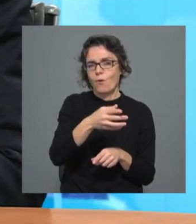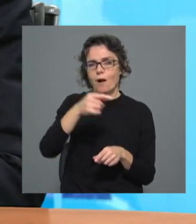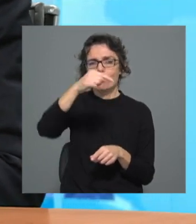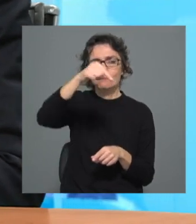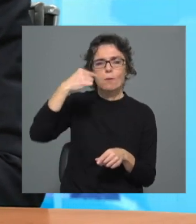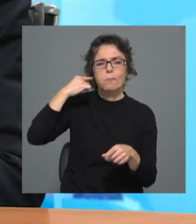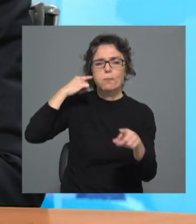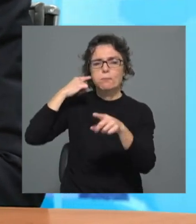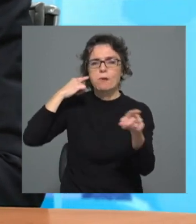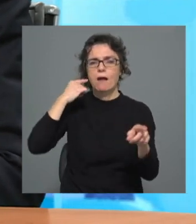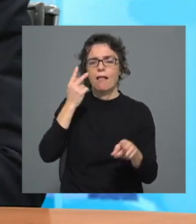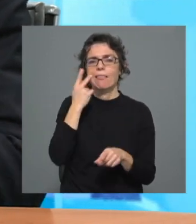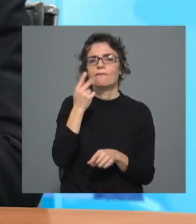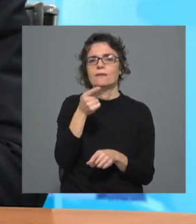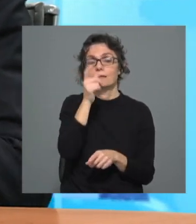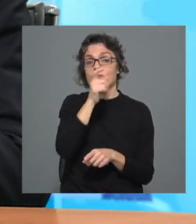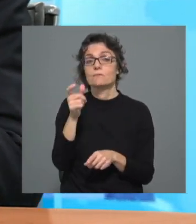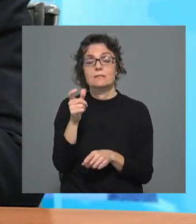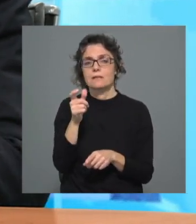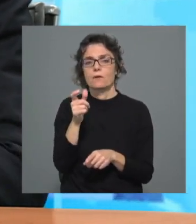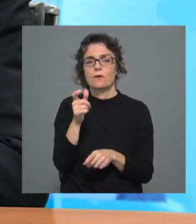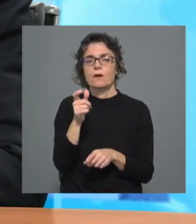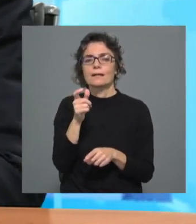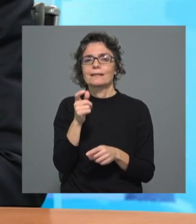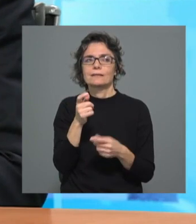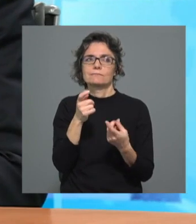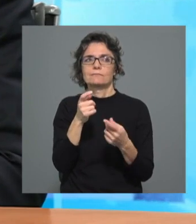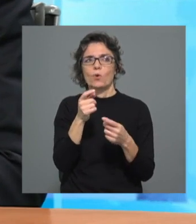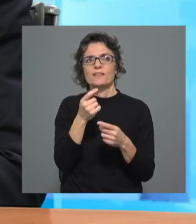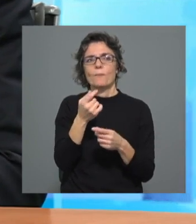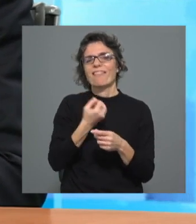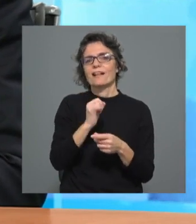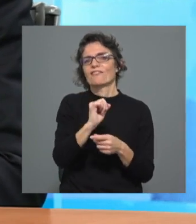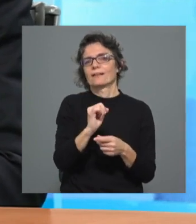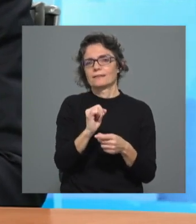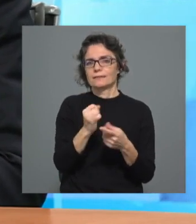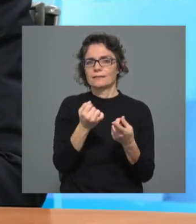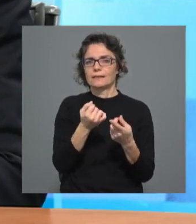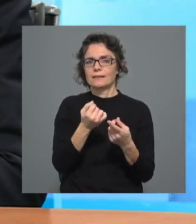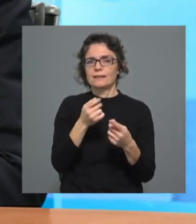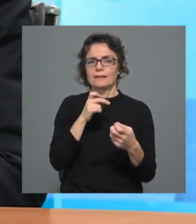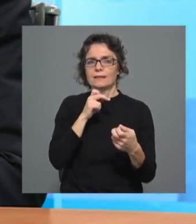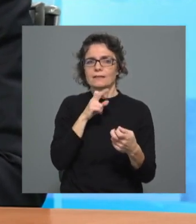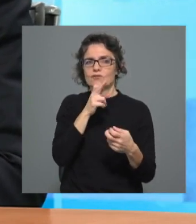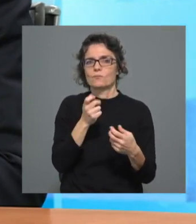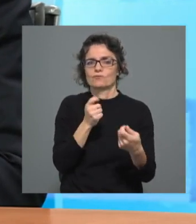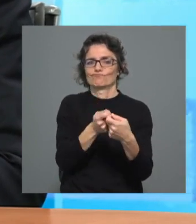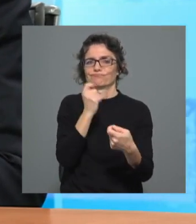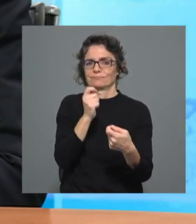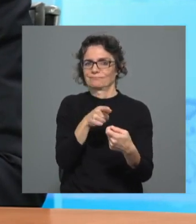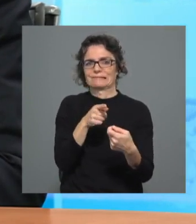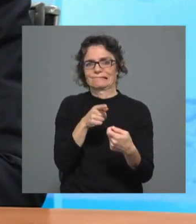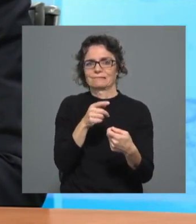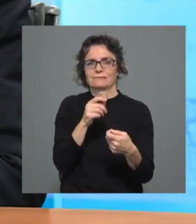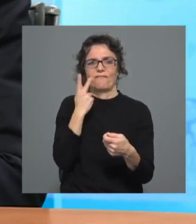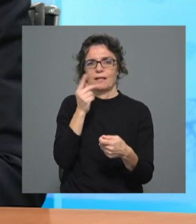vida daqueles que não são caucasianos, não são europeus de origem, não é? Propostas que são feitas